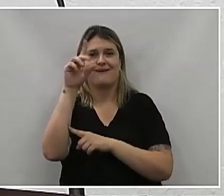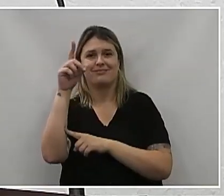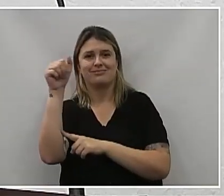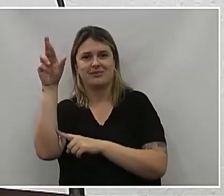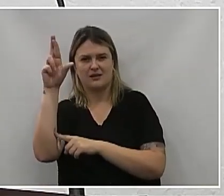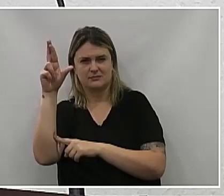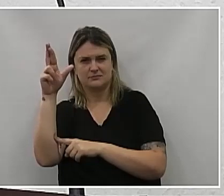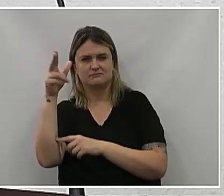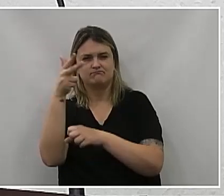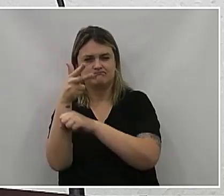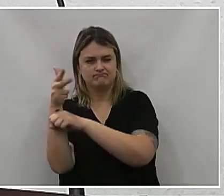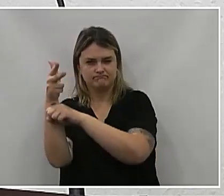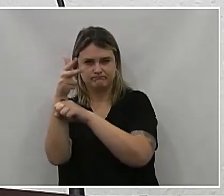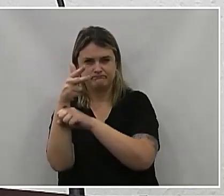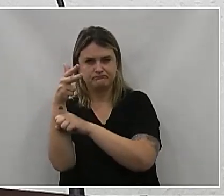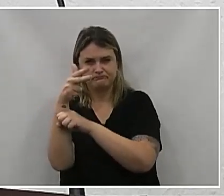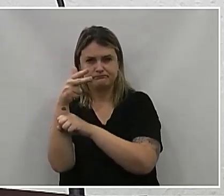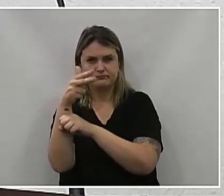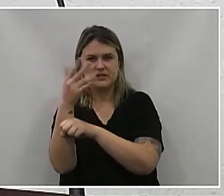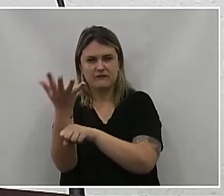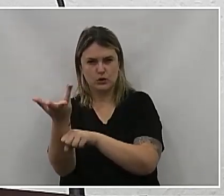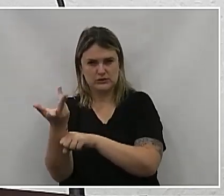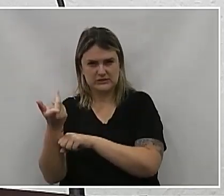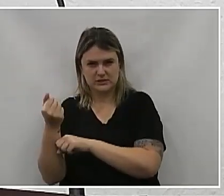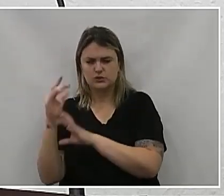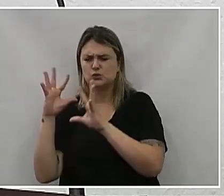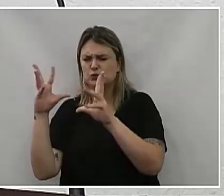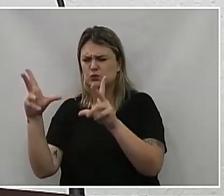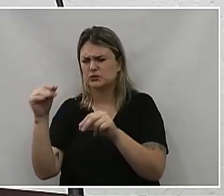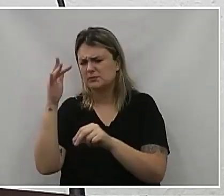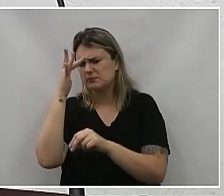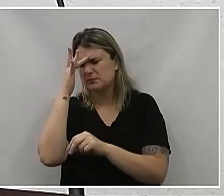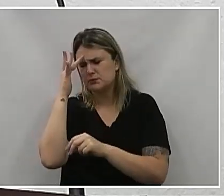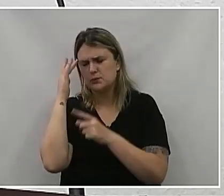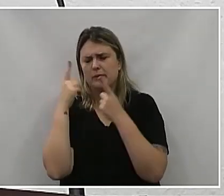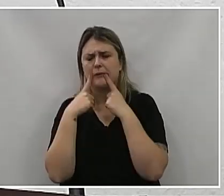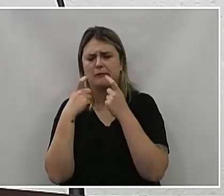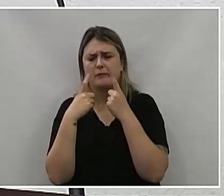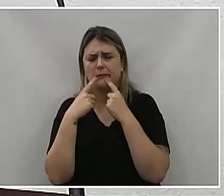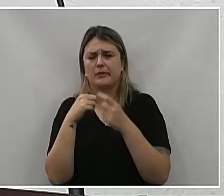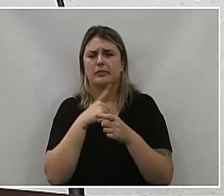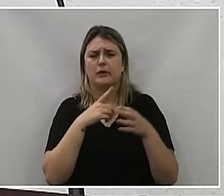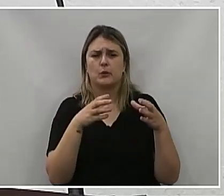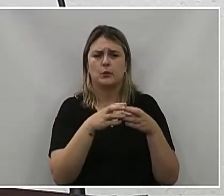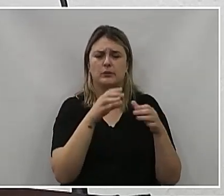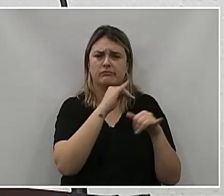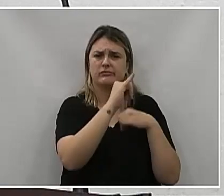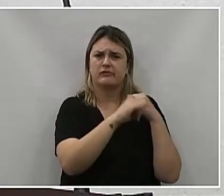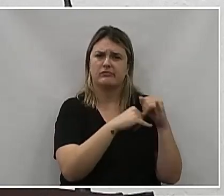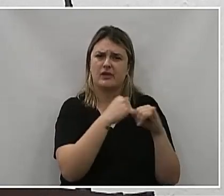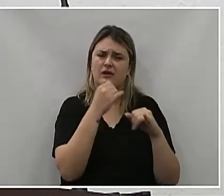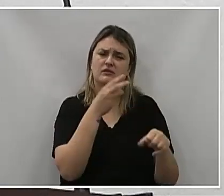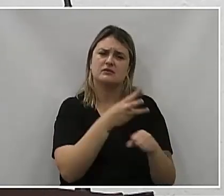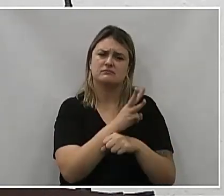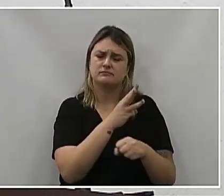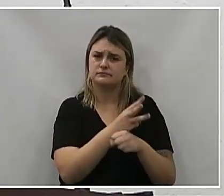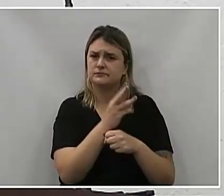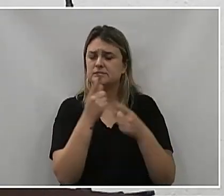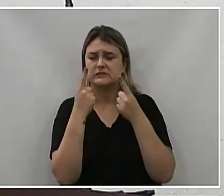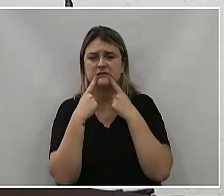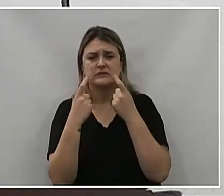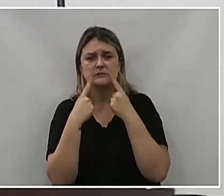cidade. Acho que todo mundo aqui está sendo cobrado, né? Existem grupos aí na internet, nos